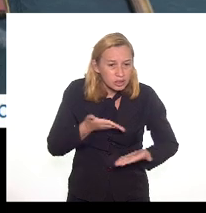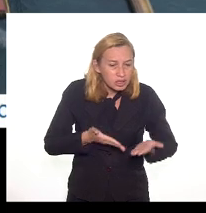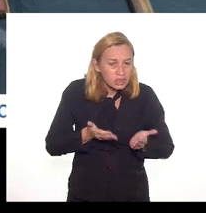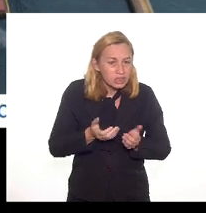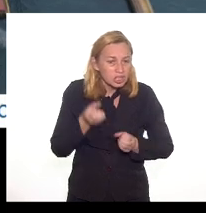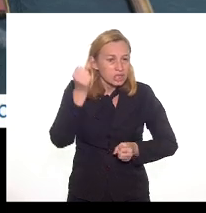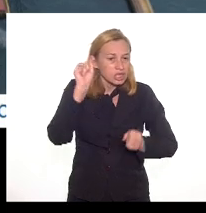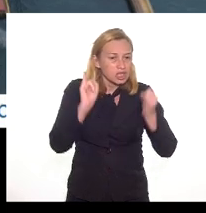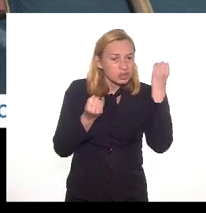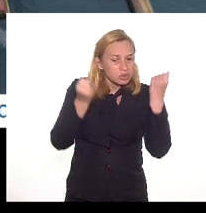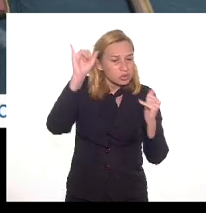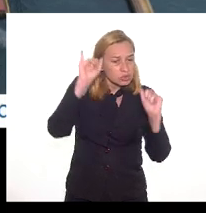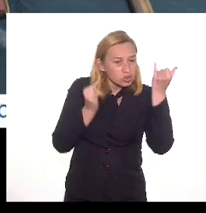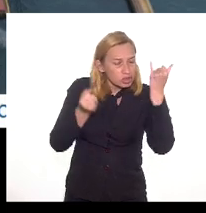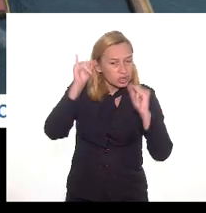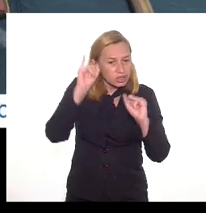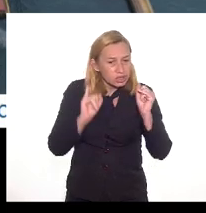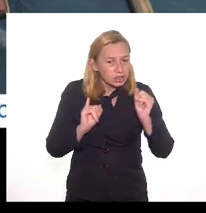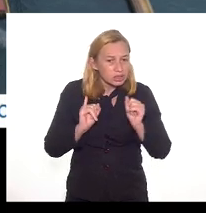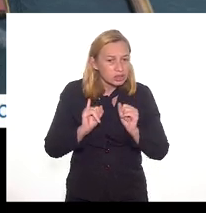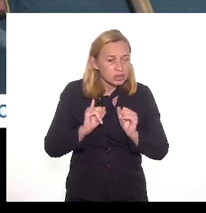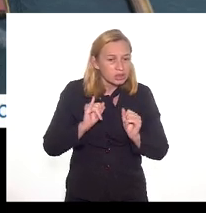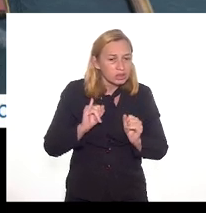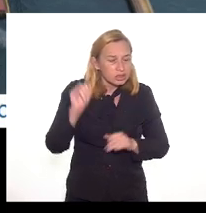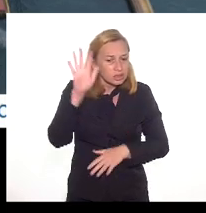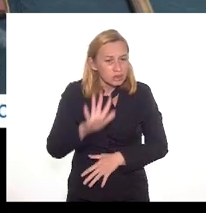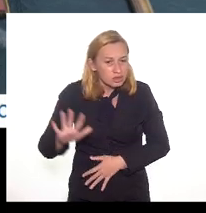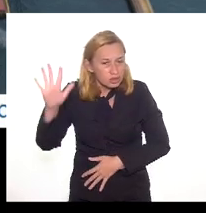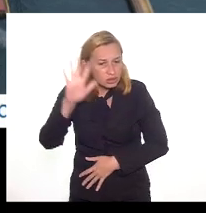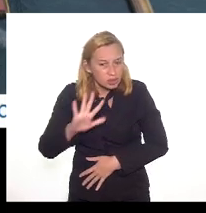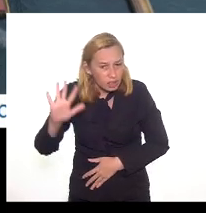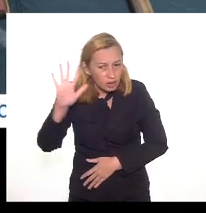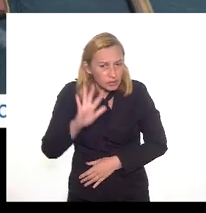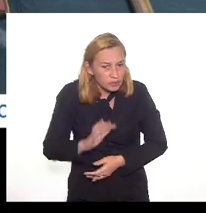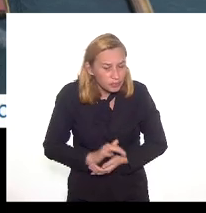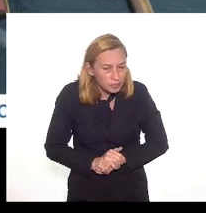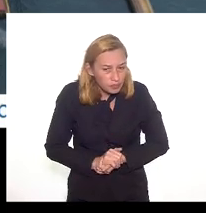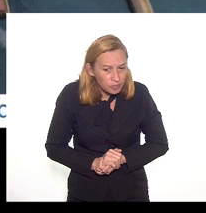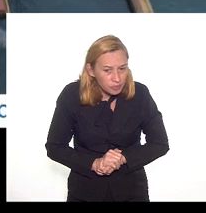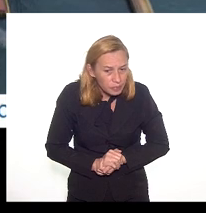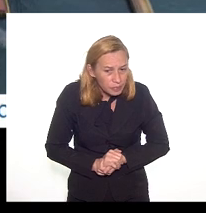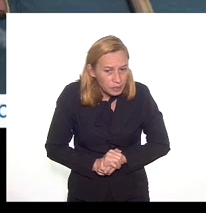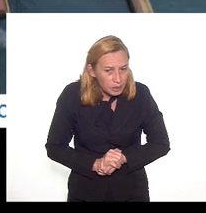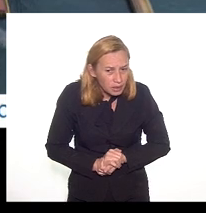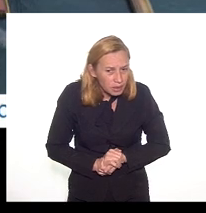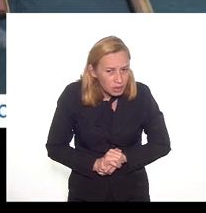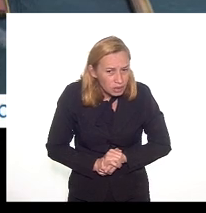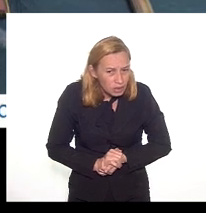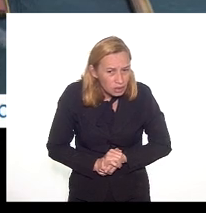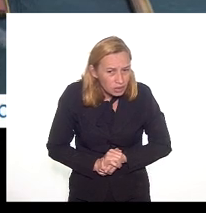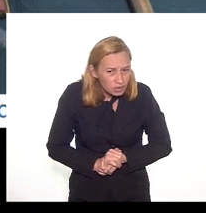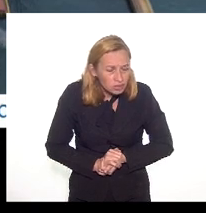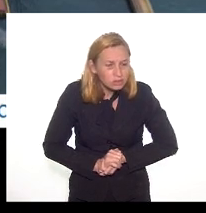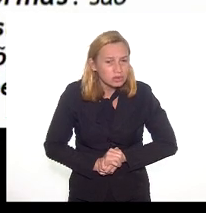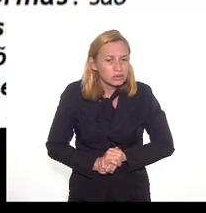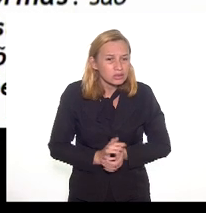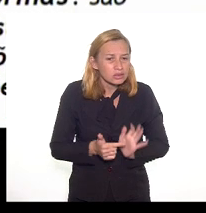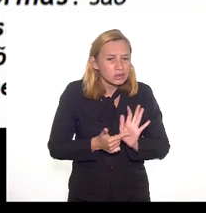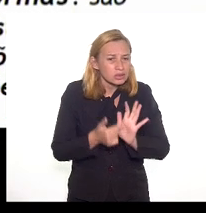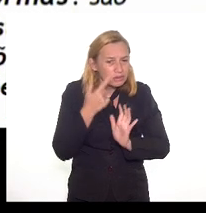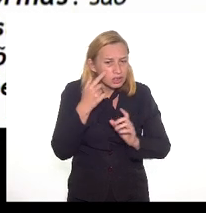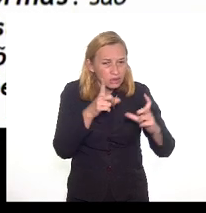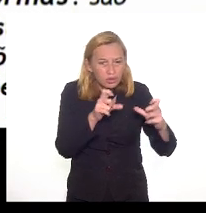nacional bastante forte, tanto em plataforma quanto barco de apoio, como o Pedro colocou um pouco antes.